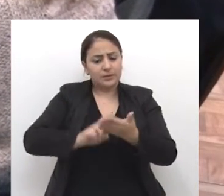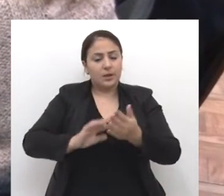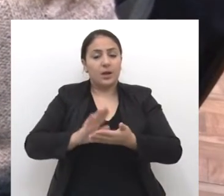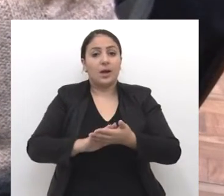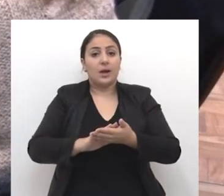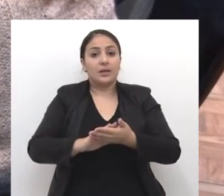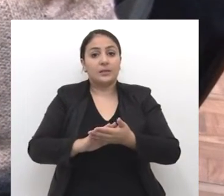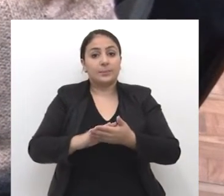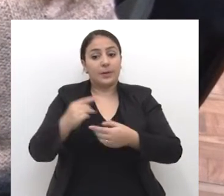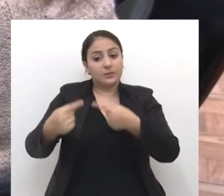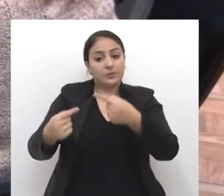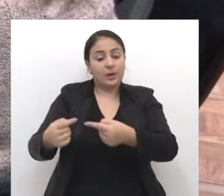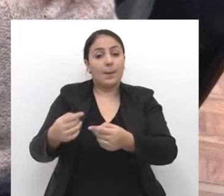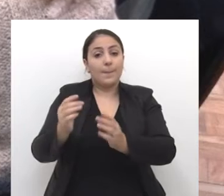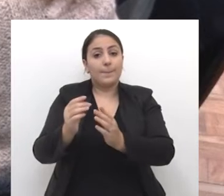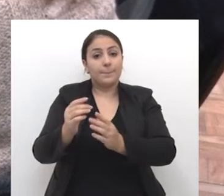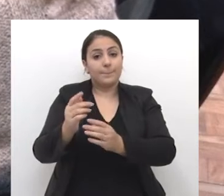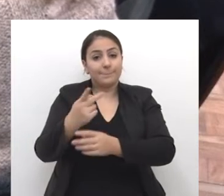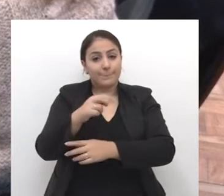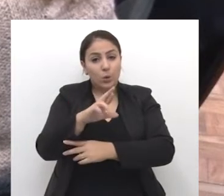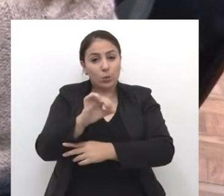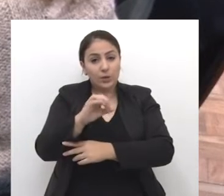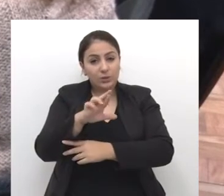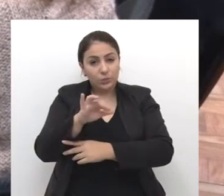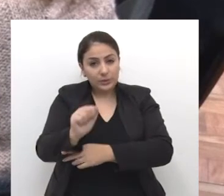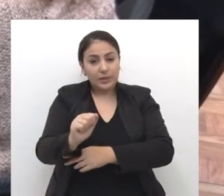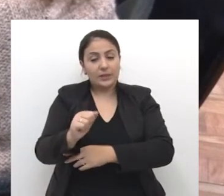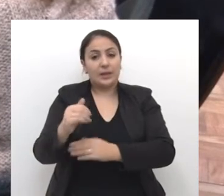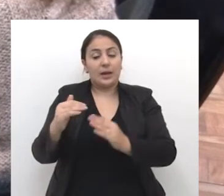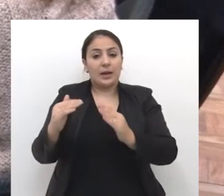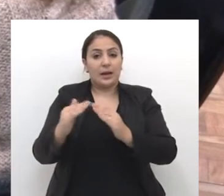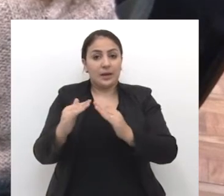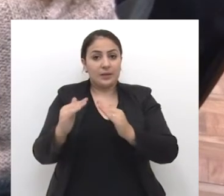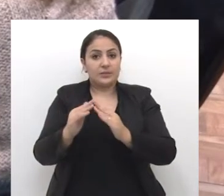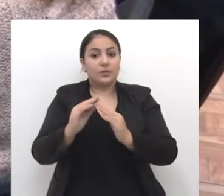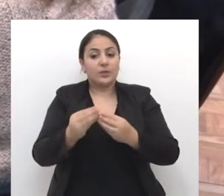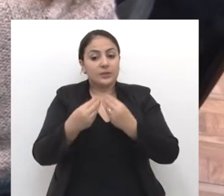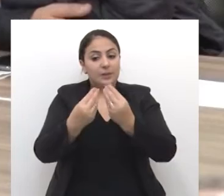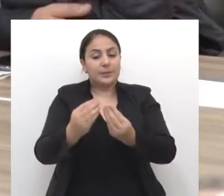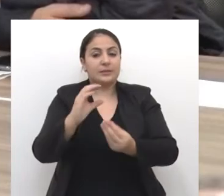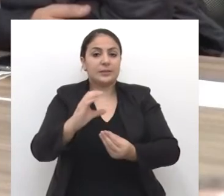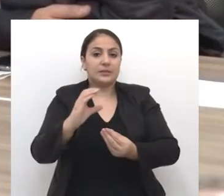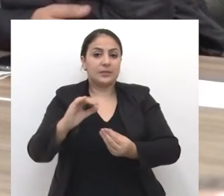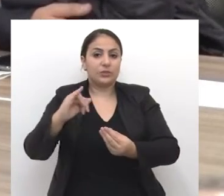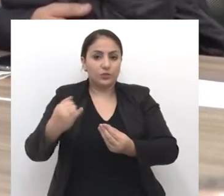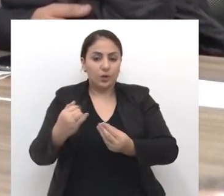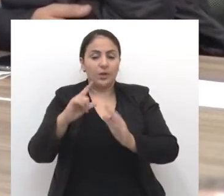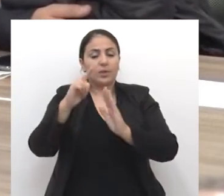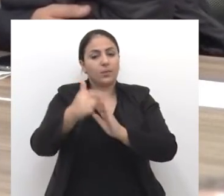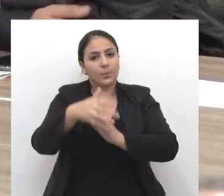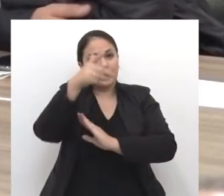a tramitação na Procuradoria da Casa e foi encaminhado para a CCJ.